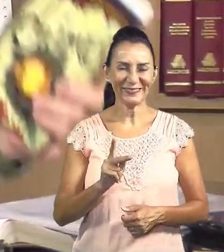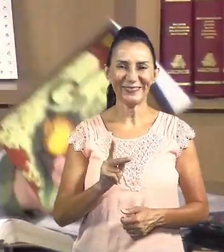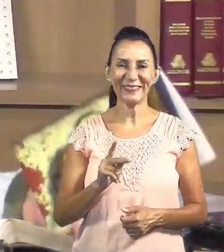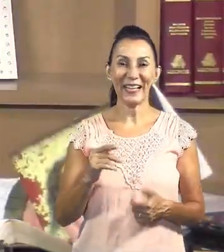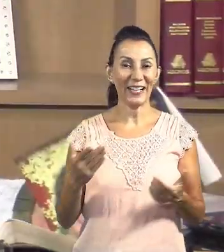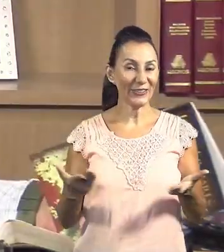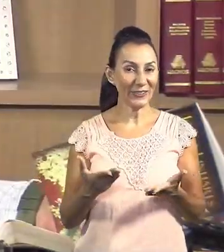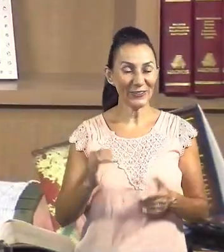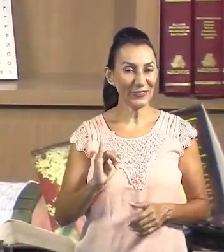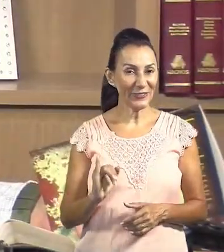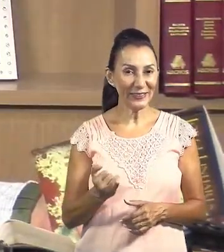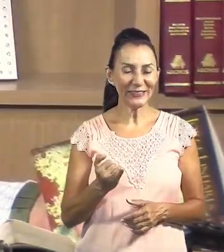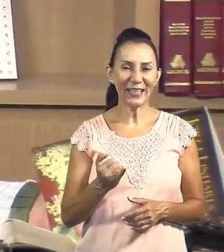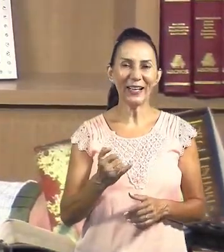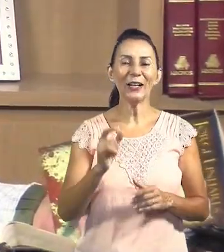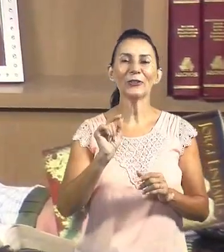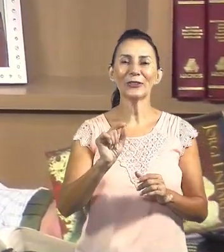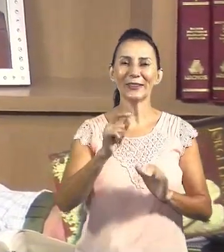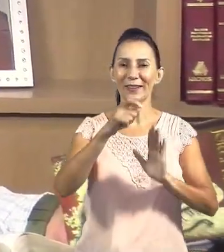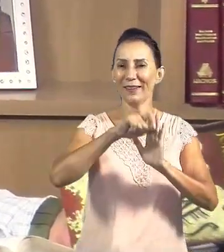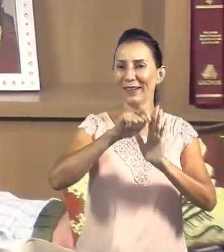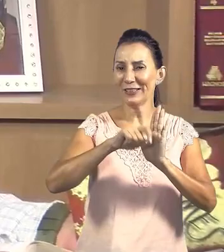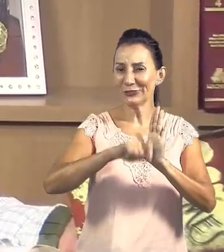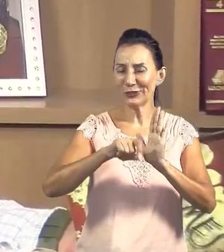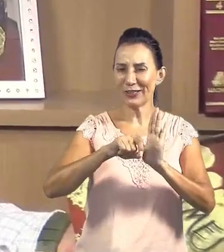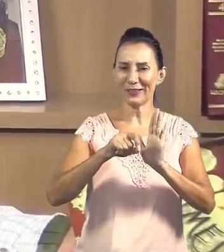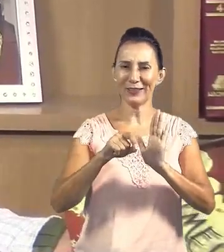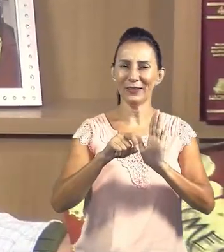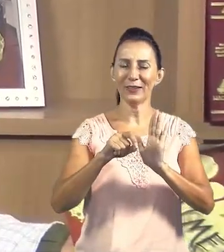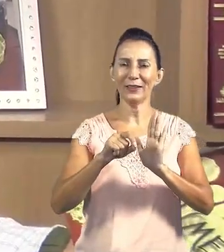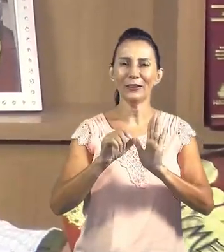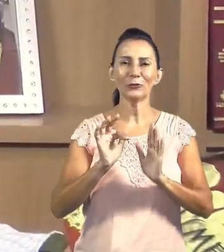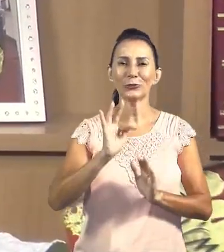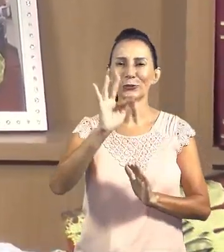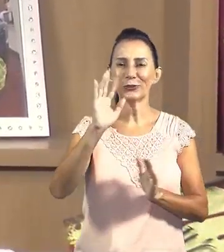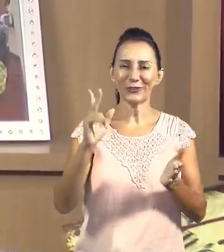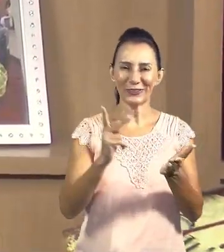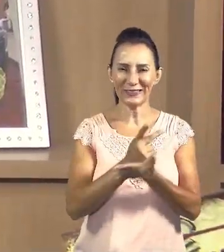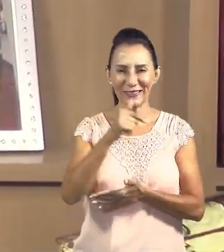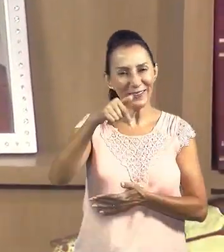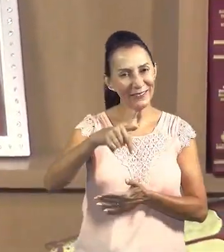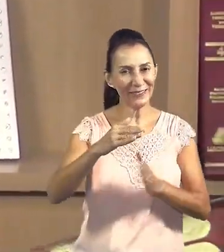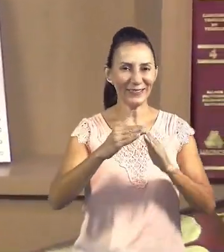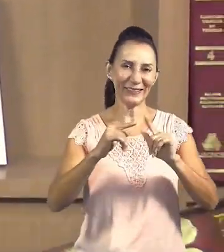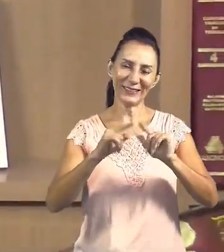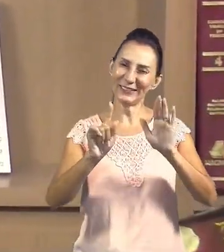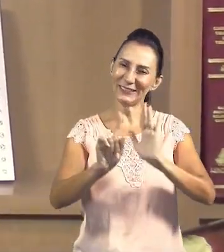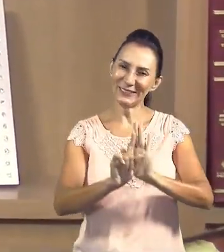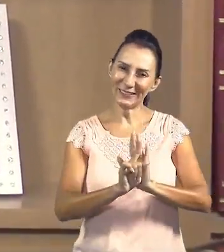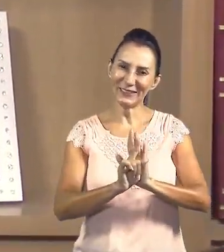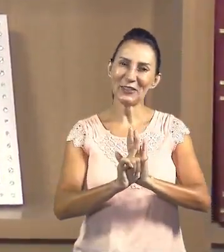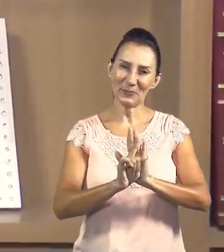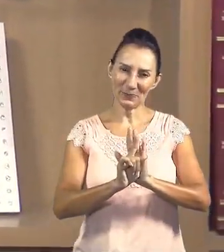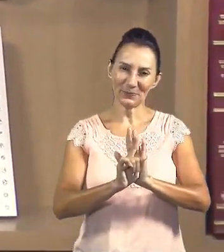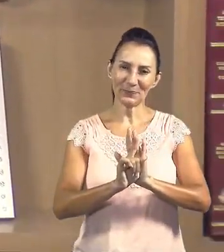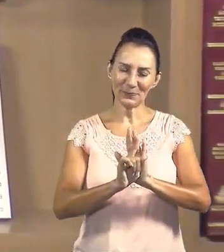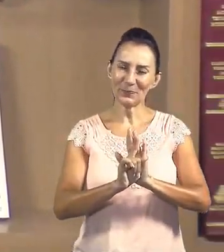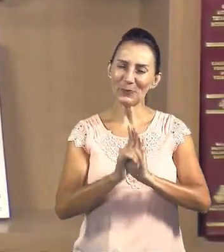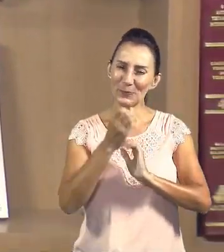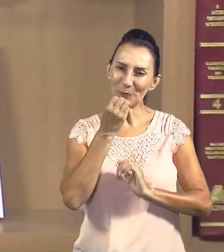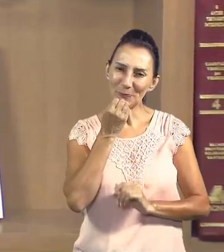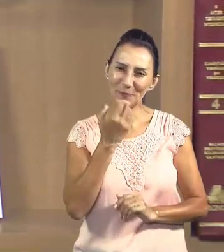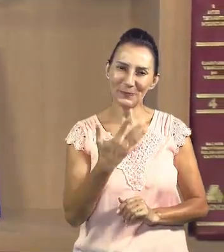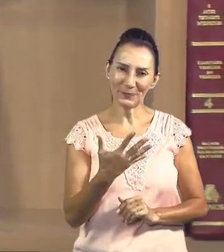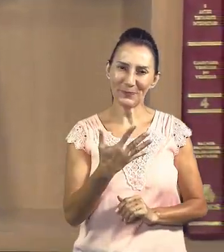Quero aproveitar e passar a agenda dos acontecimentos aqui na Igreja Batista Getsemane. Vai ser muito